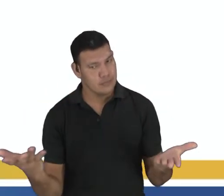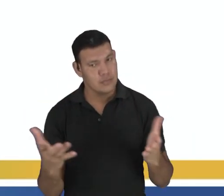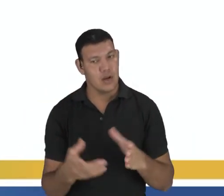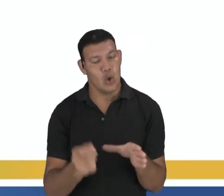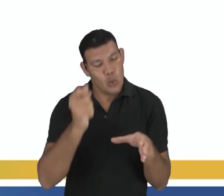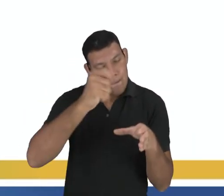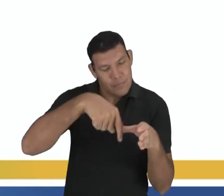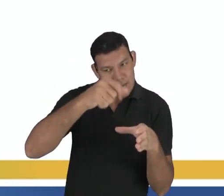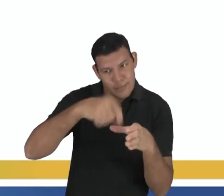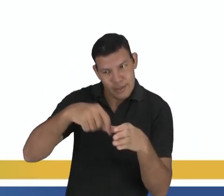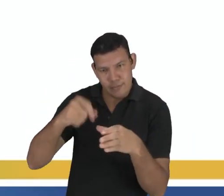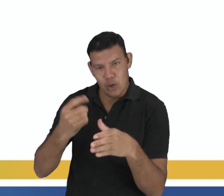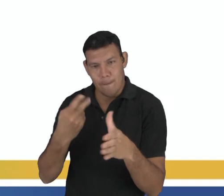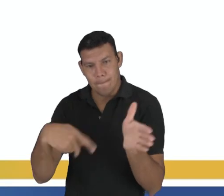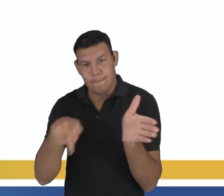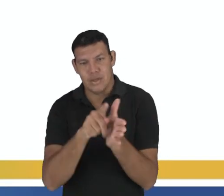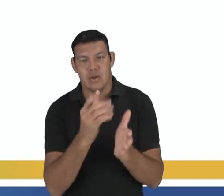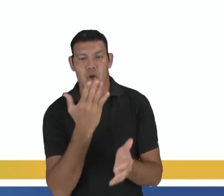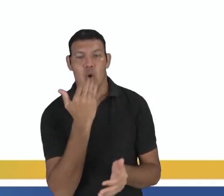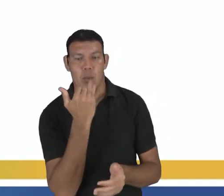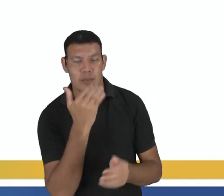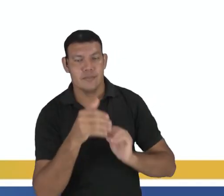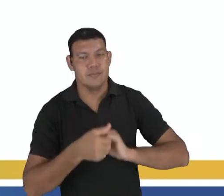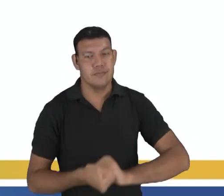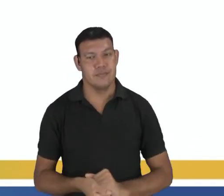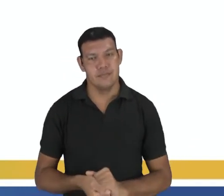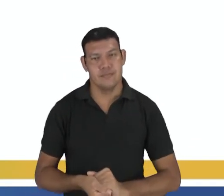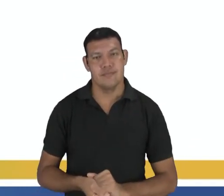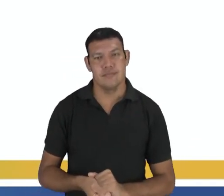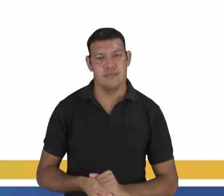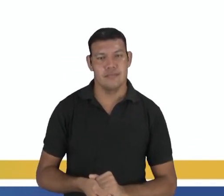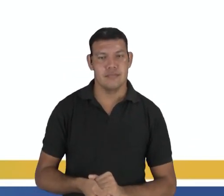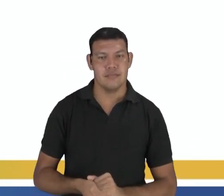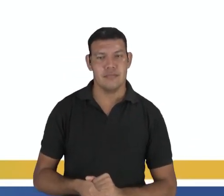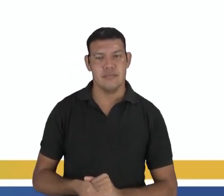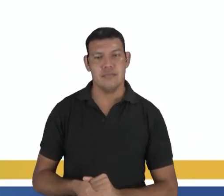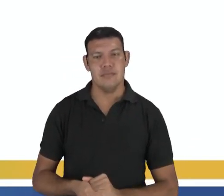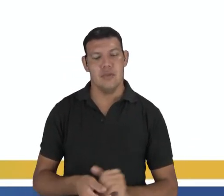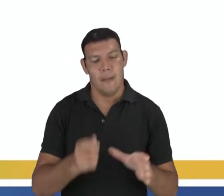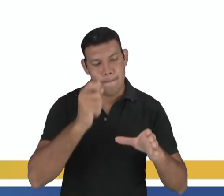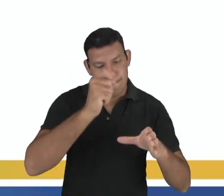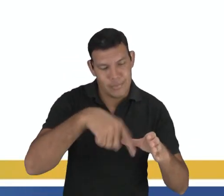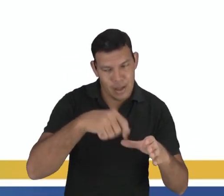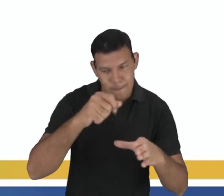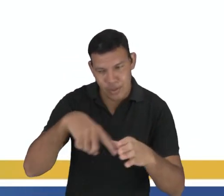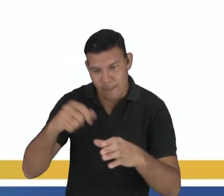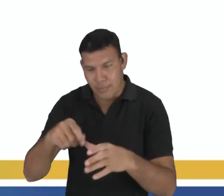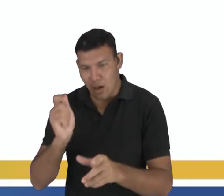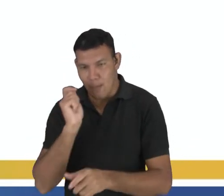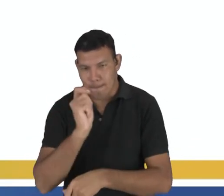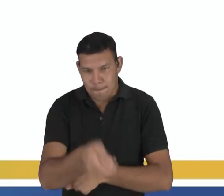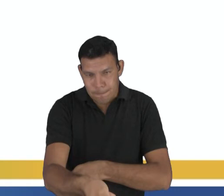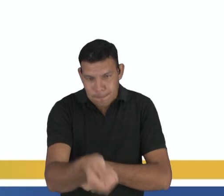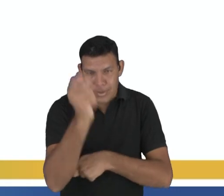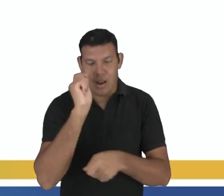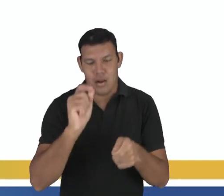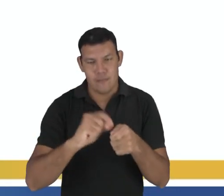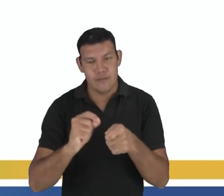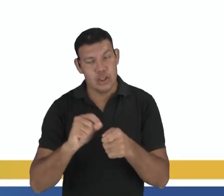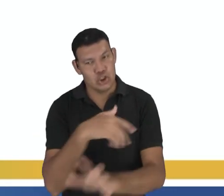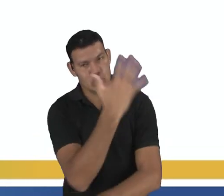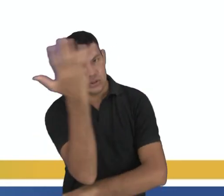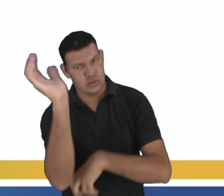da agricultura de subsistência, que é viver daquilo que eles plantam, daquilo que eles colhem, daquilo que eles conseguem produzir na